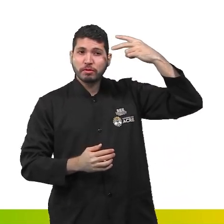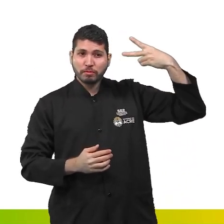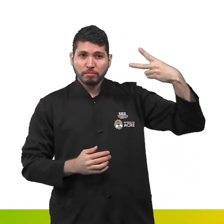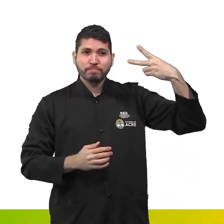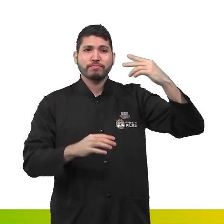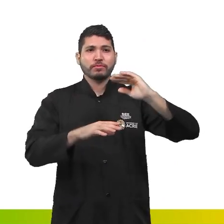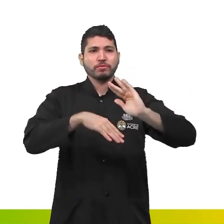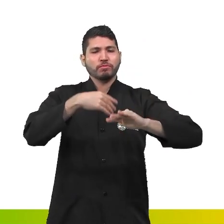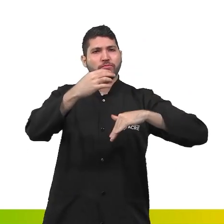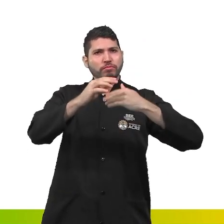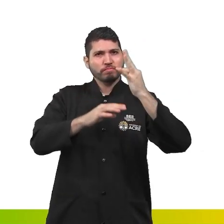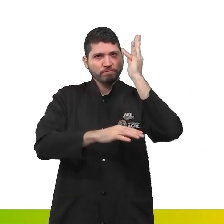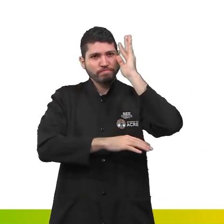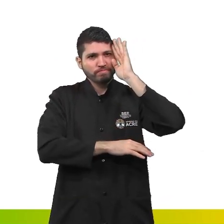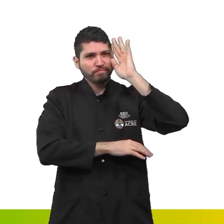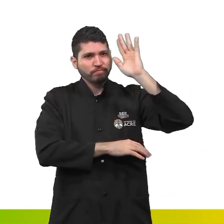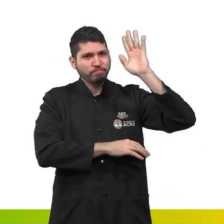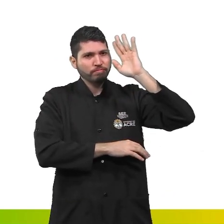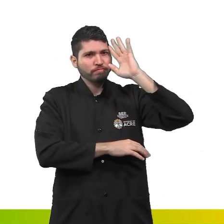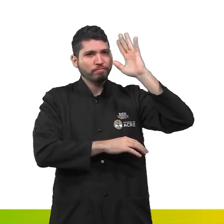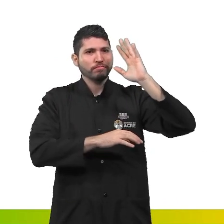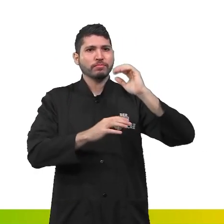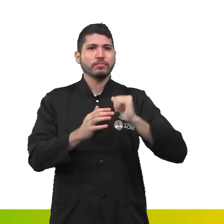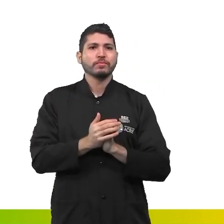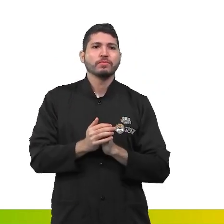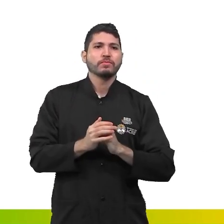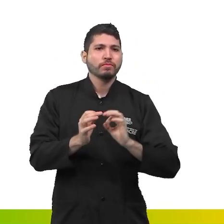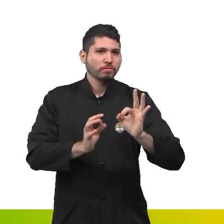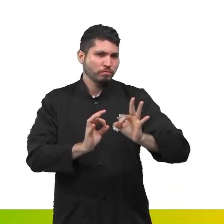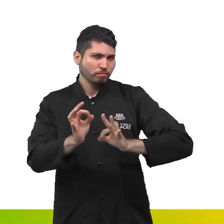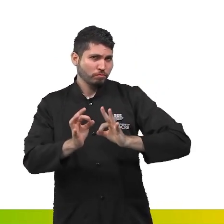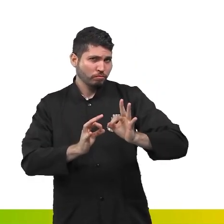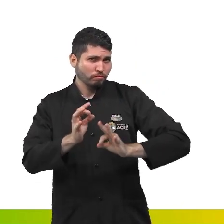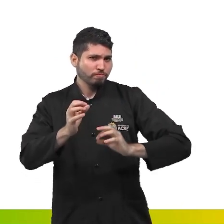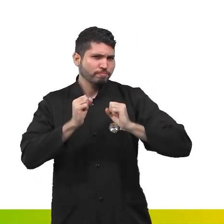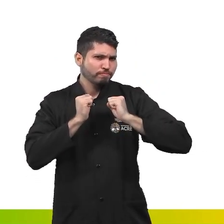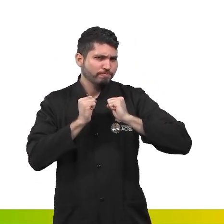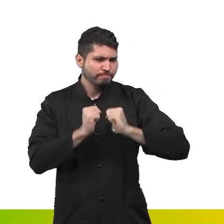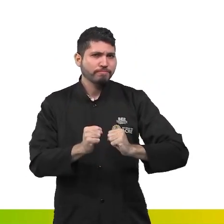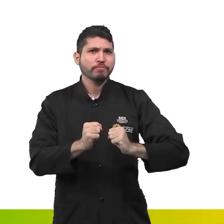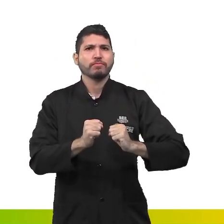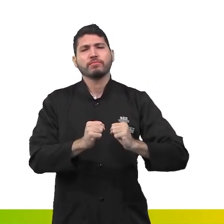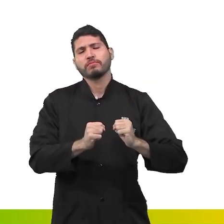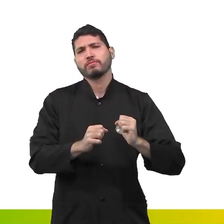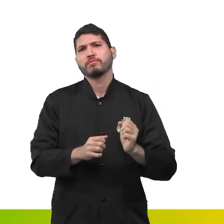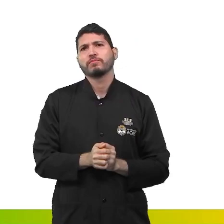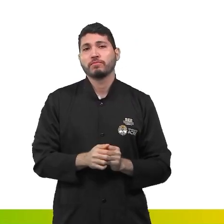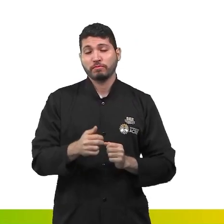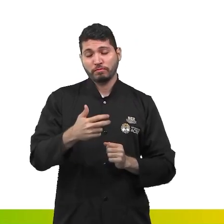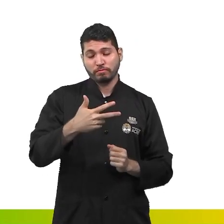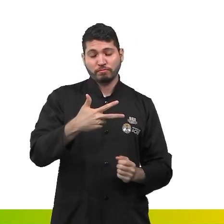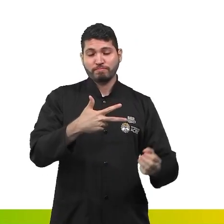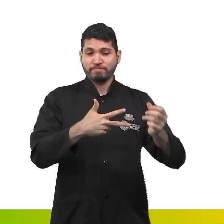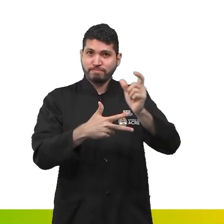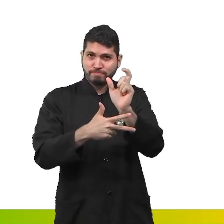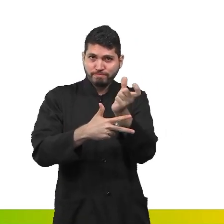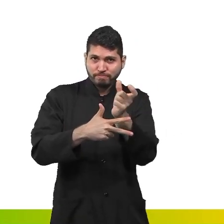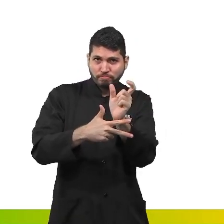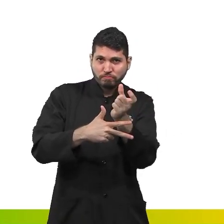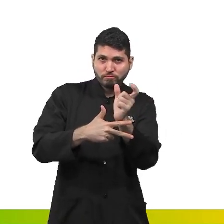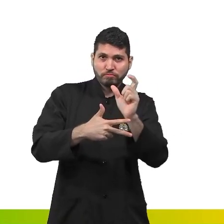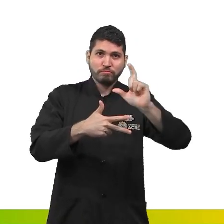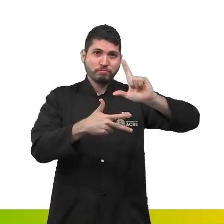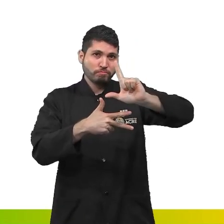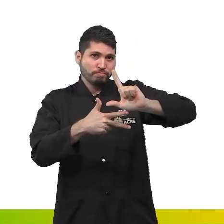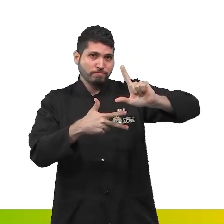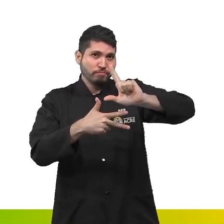desenvolveu teorias sobre a separação dos poderes em executivo, legislativo